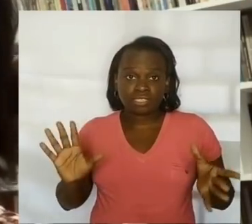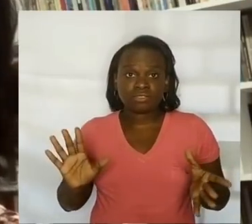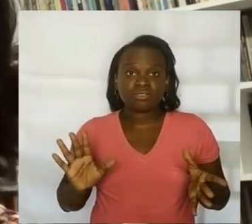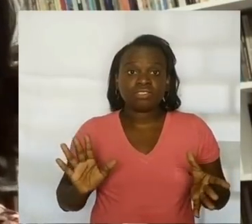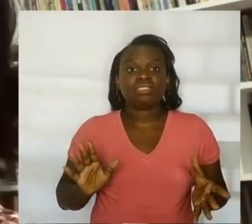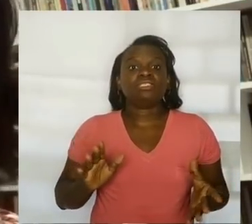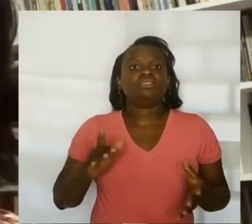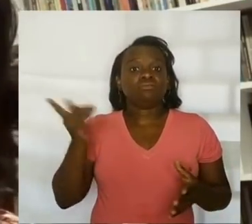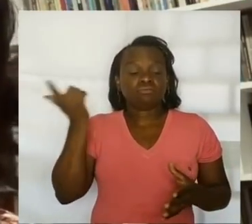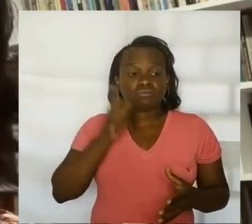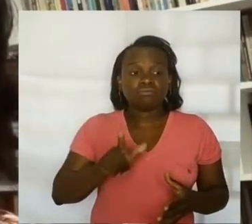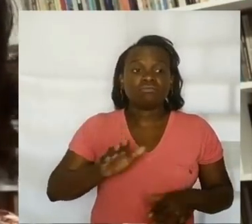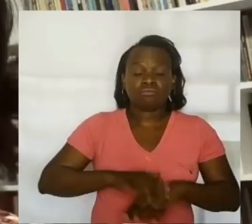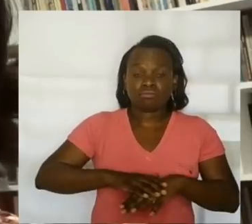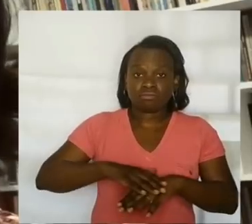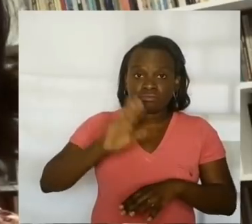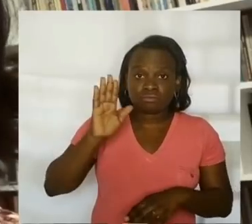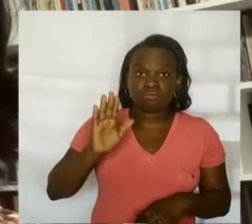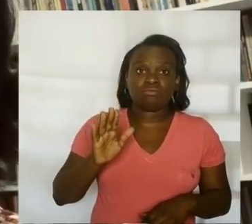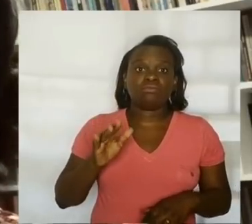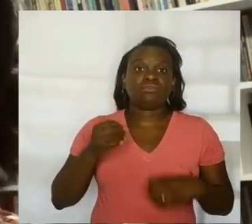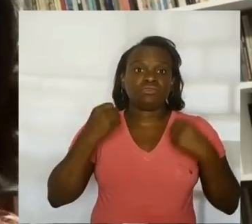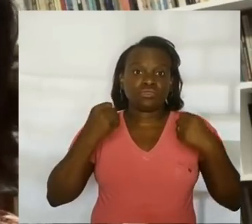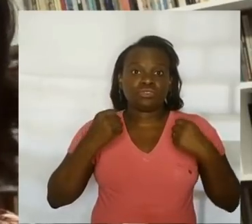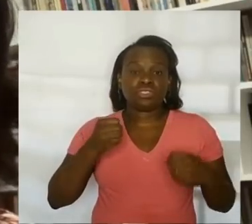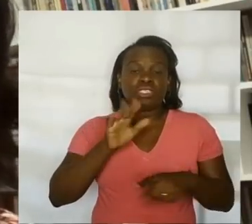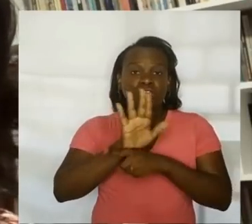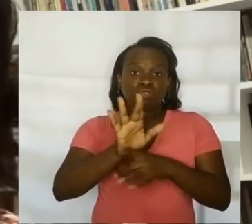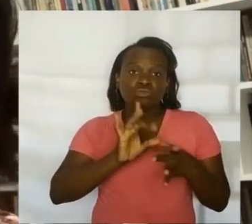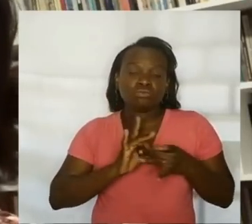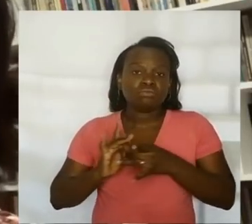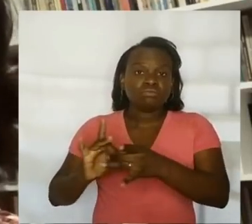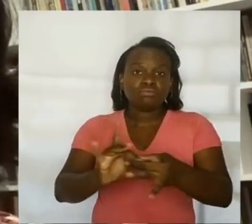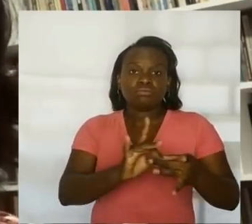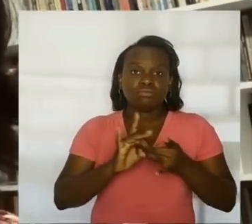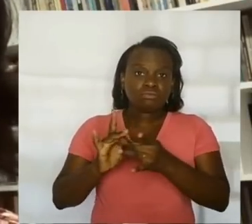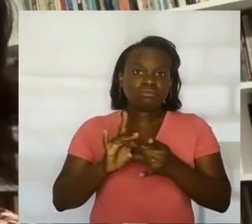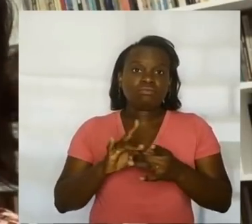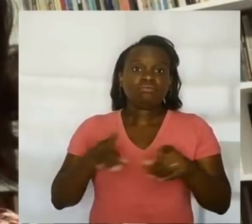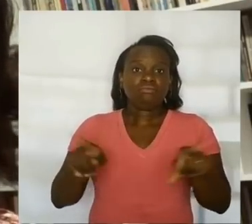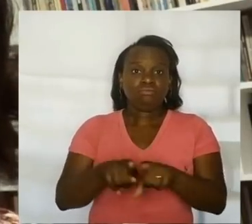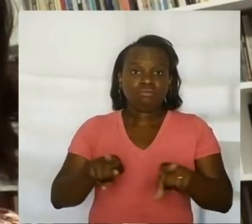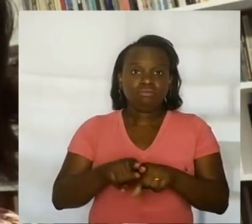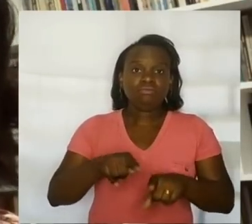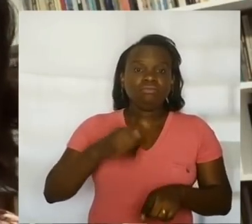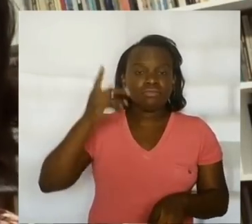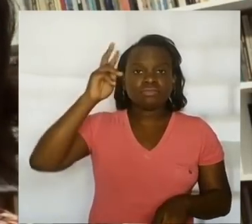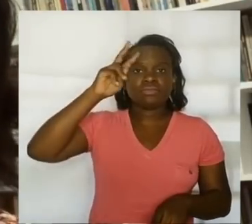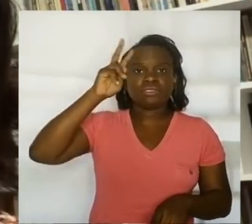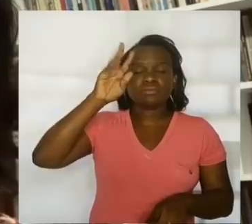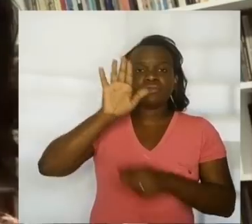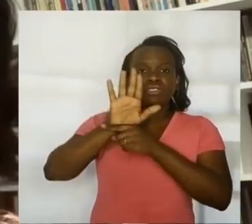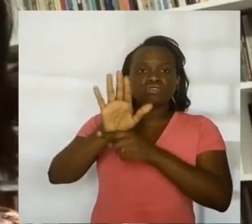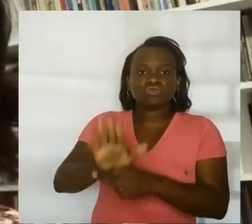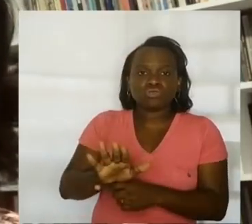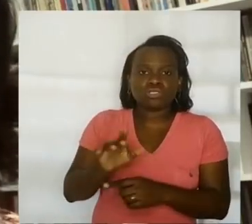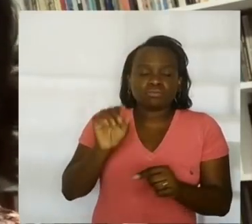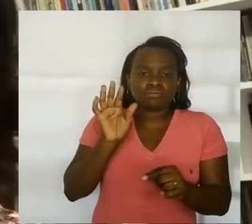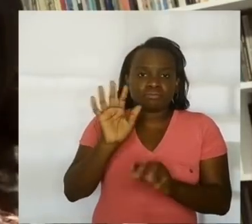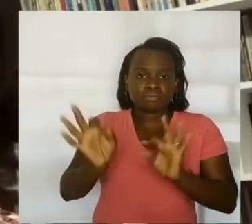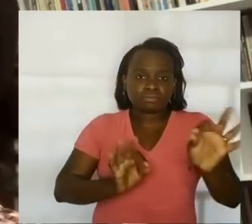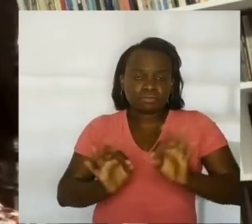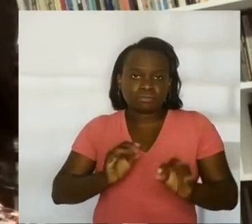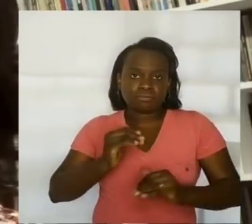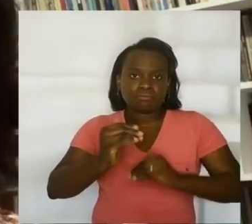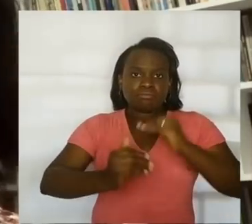seja cada vez mais a força que nos une e que nos remete à construção de